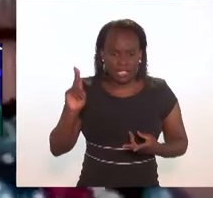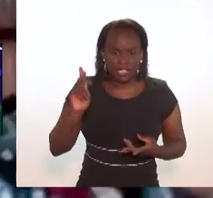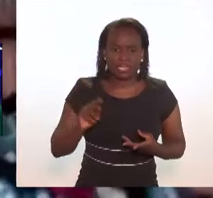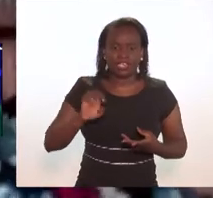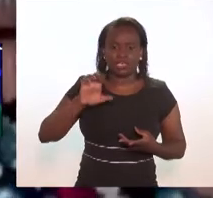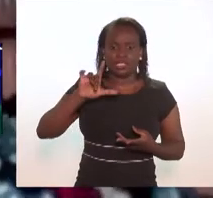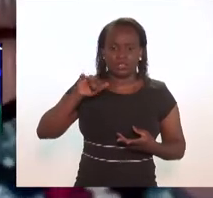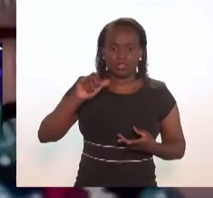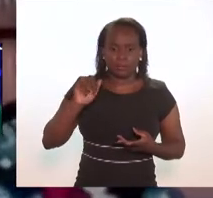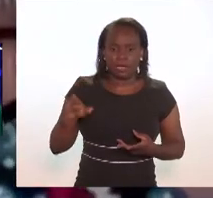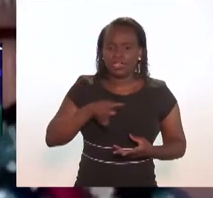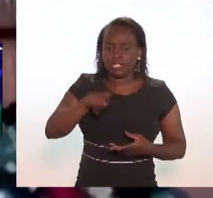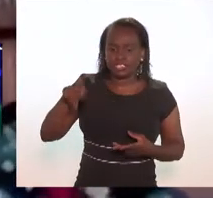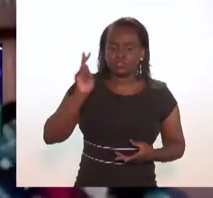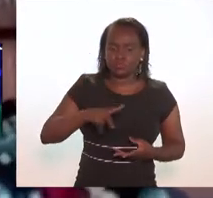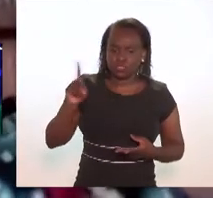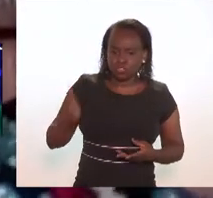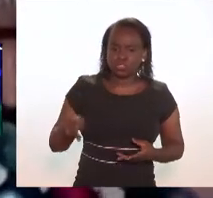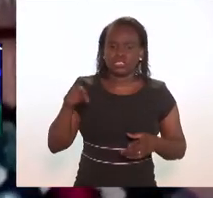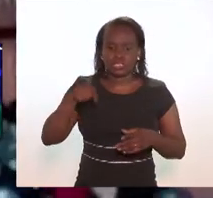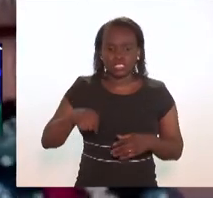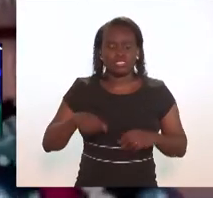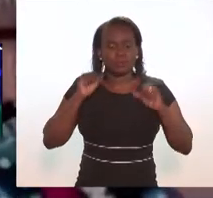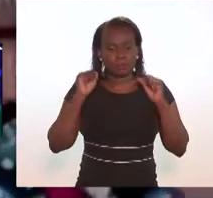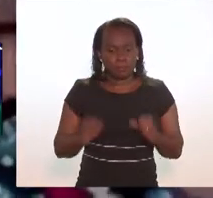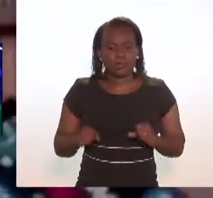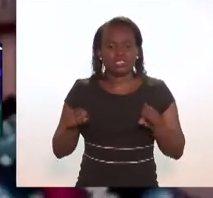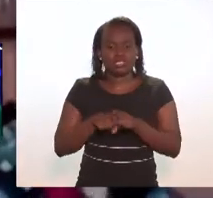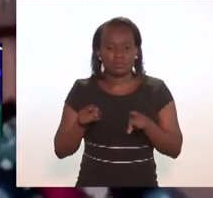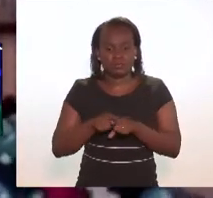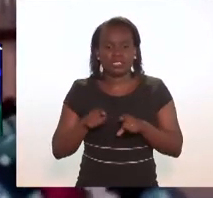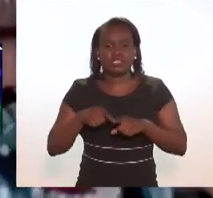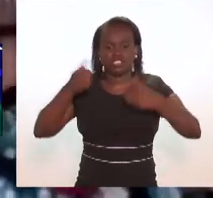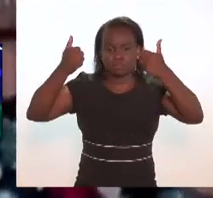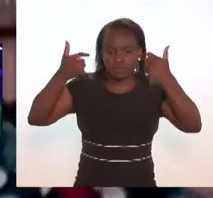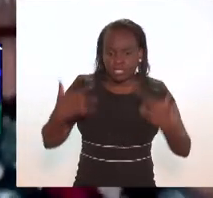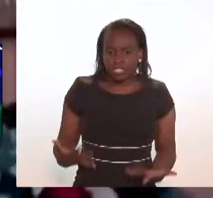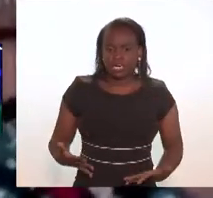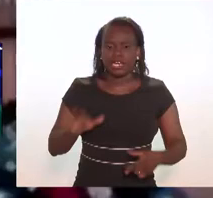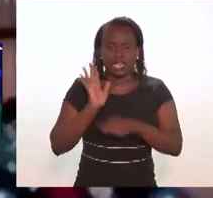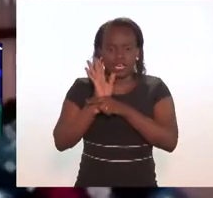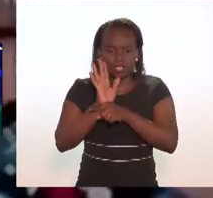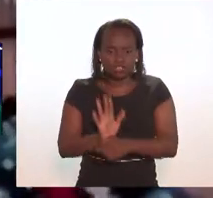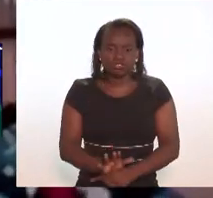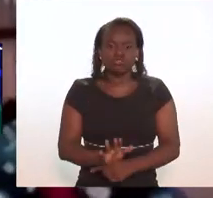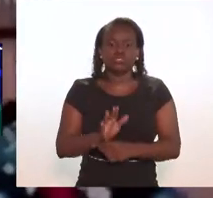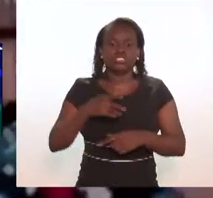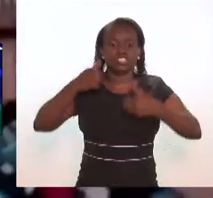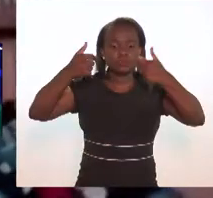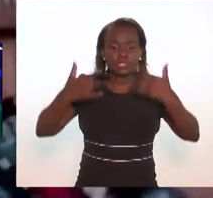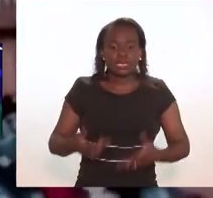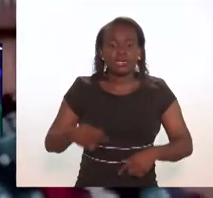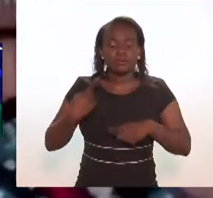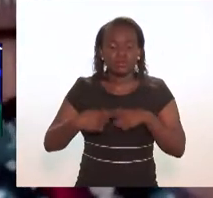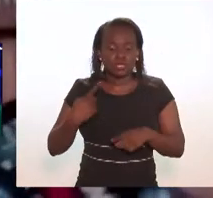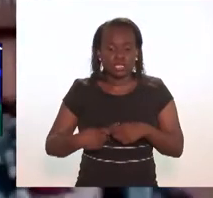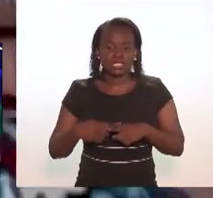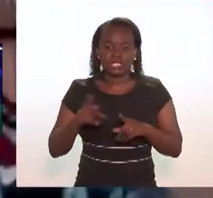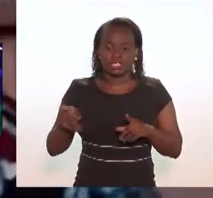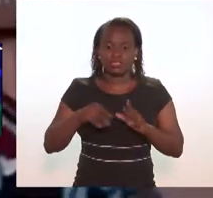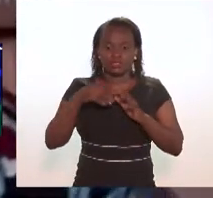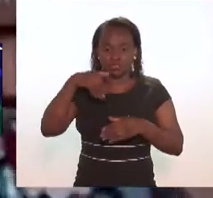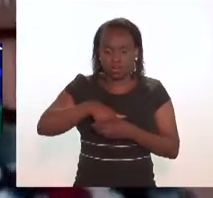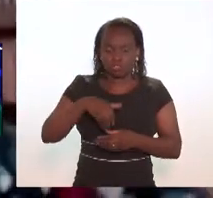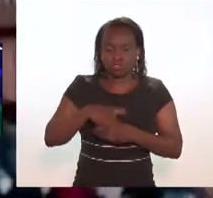Eliomar, os professores e professoras aqui que possam também se pronunciar e nos ajudem a justificar e embasar o nosso